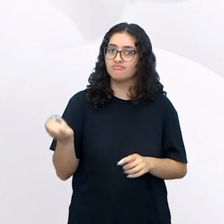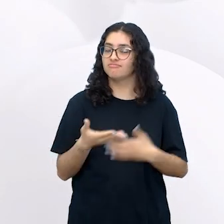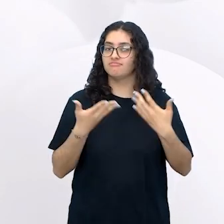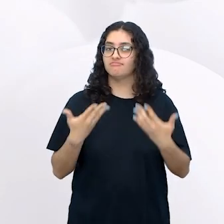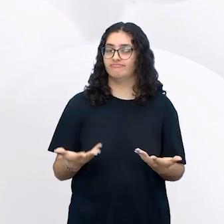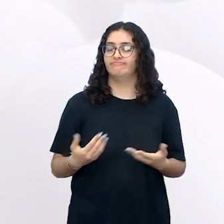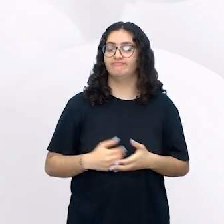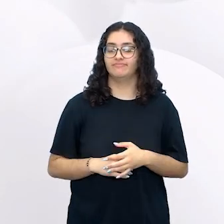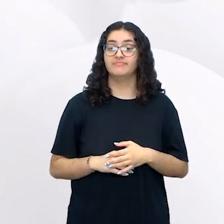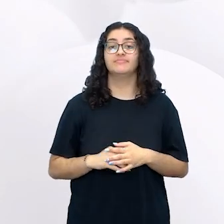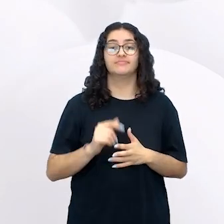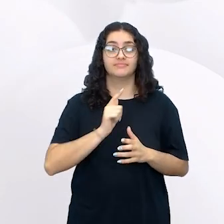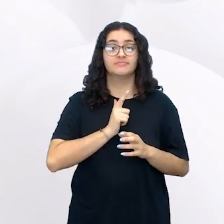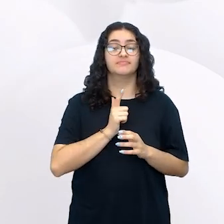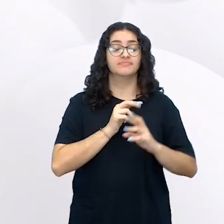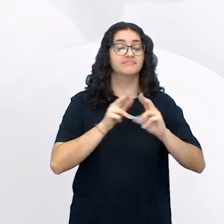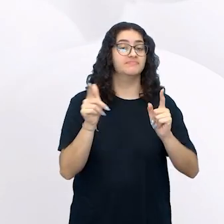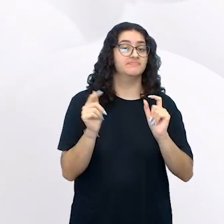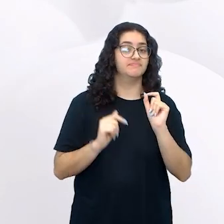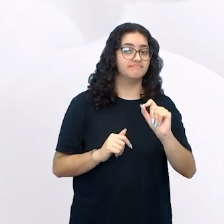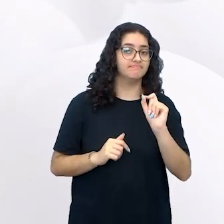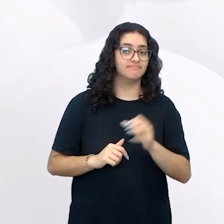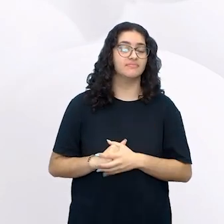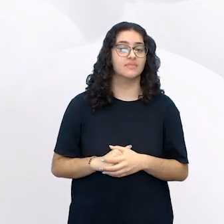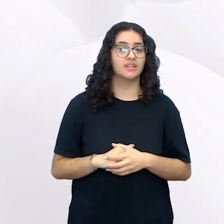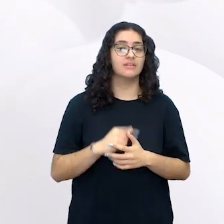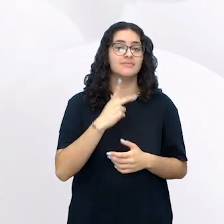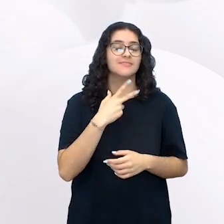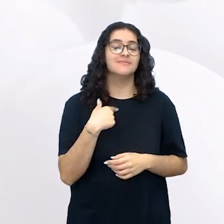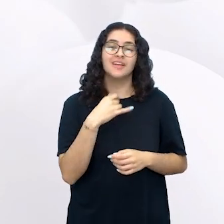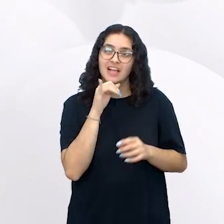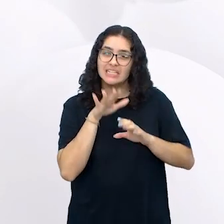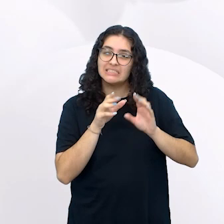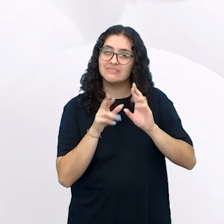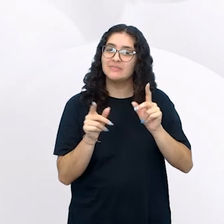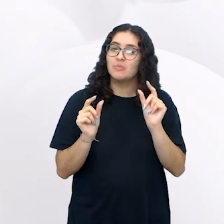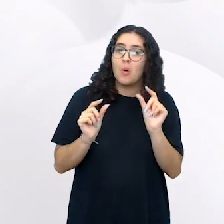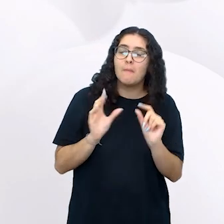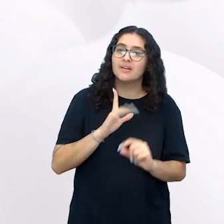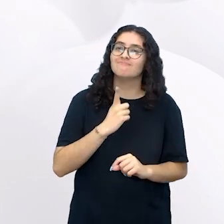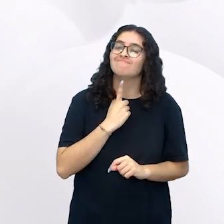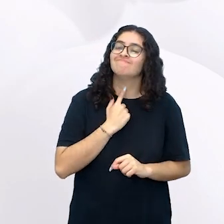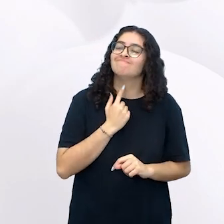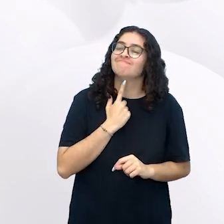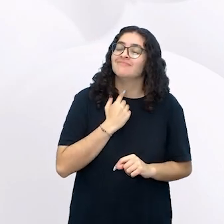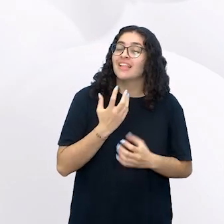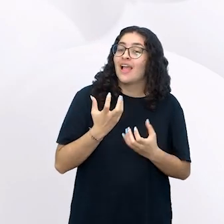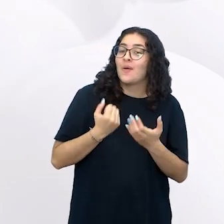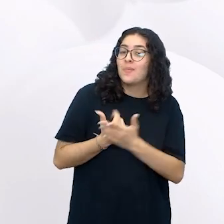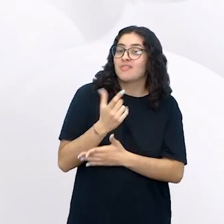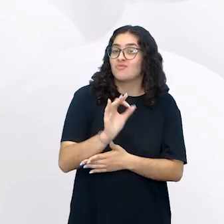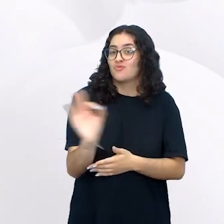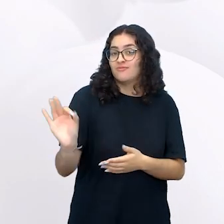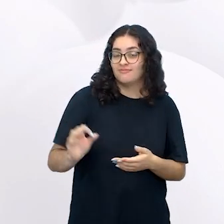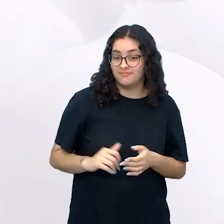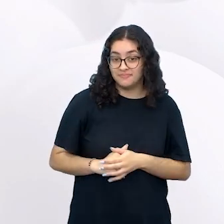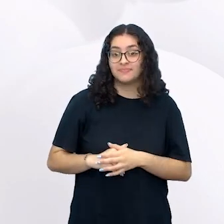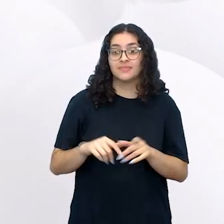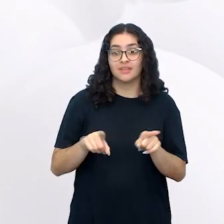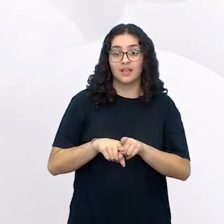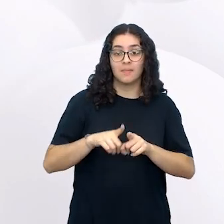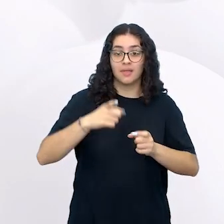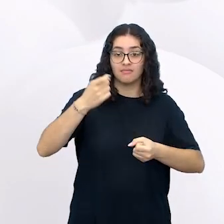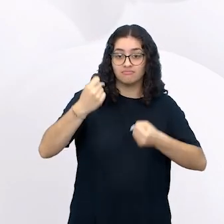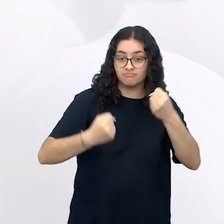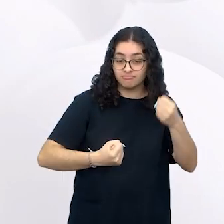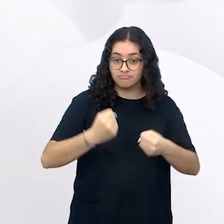uma pequena diferençazinha que nos faz desejar esse novo produto. A mesma coisa, por exemplo, a indústria automobilística, que todo